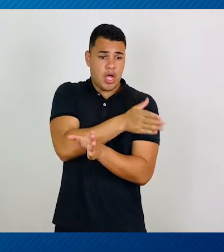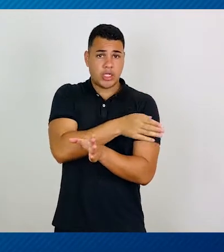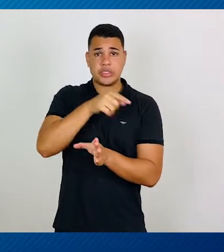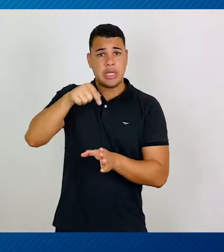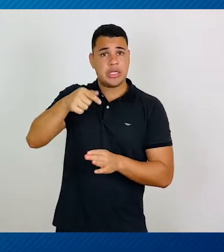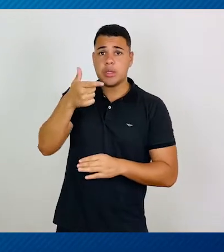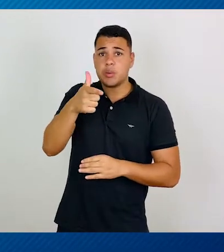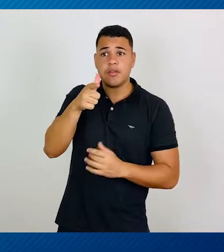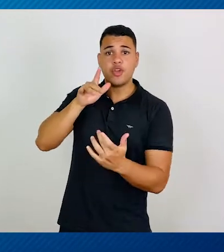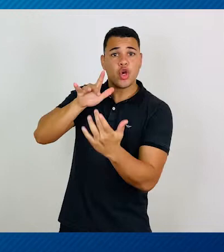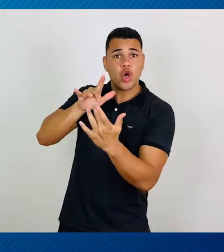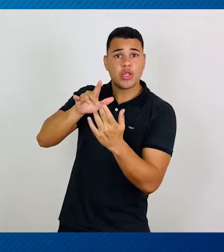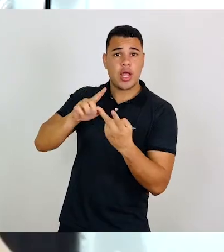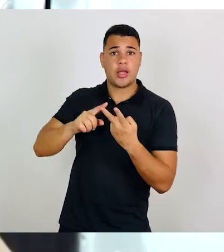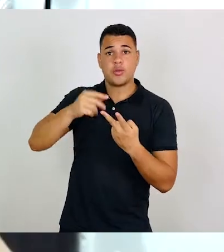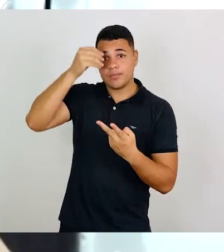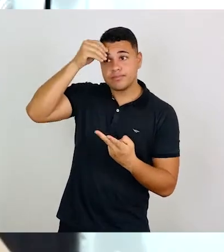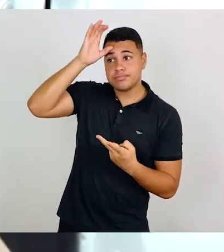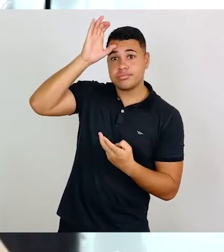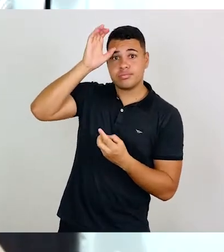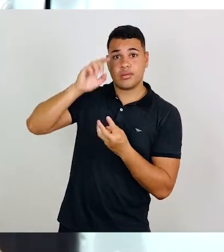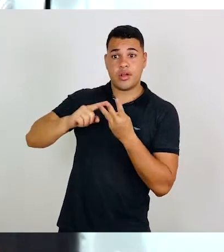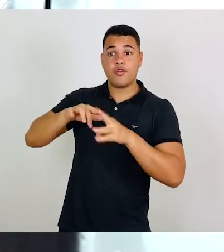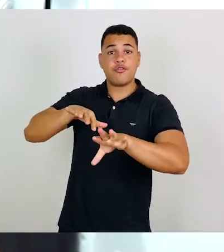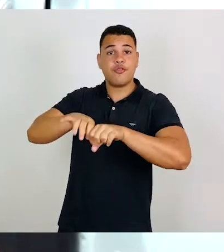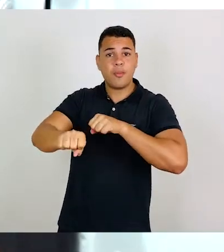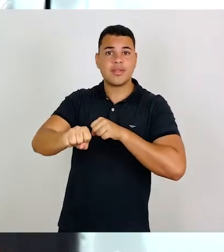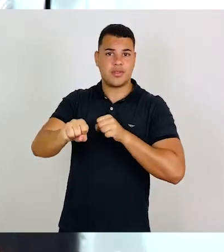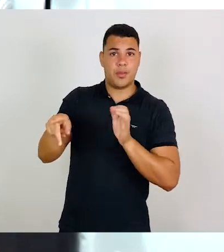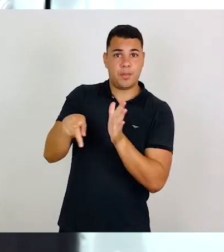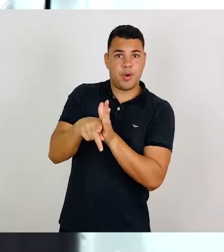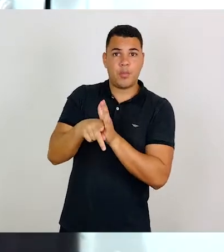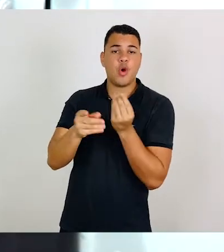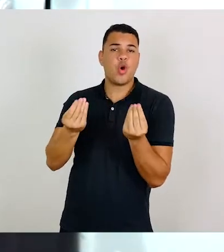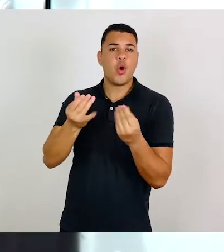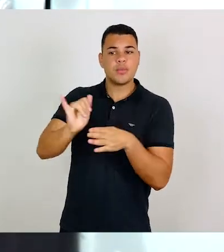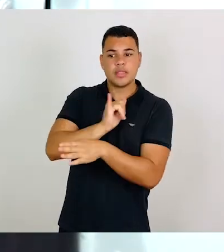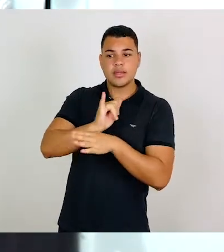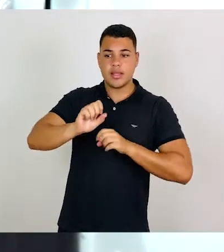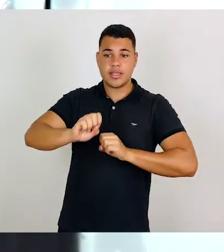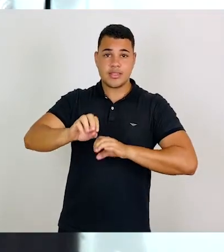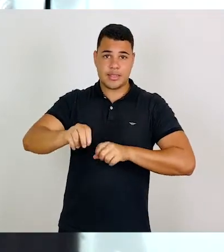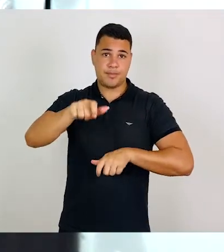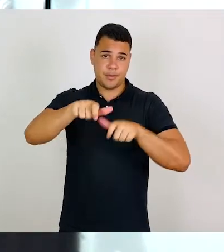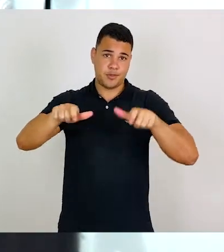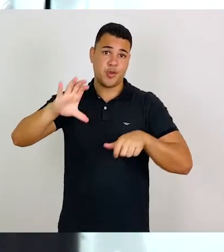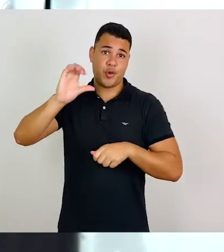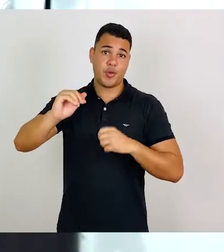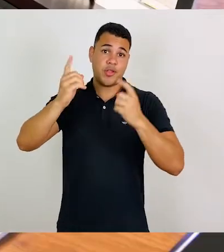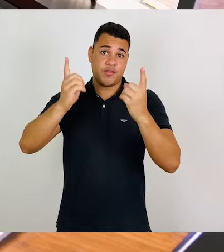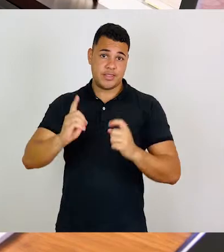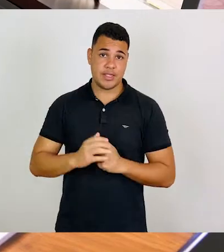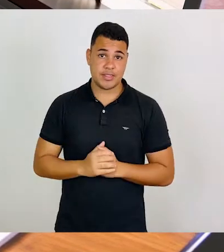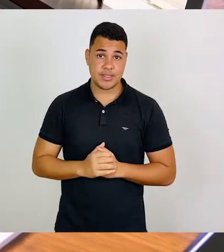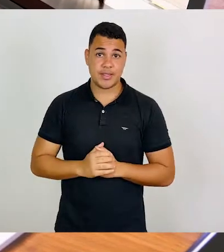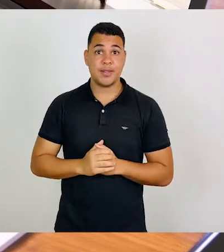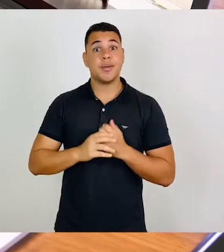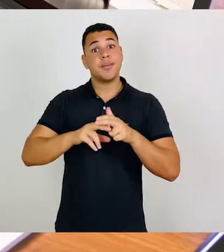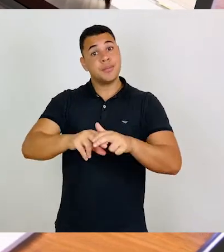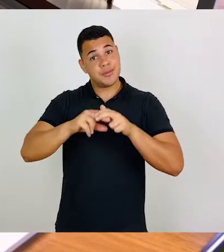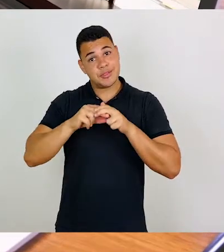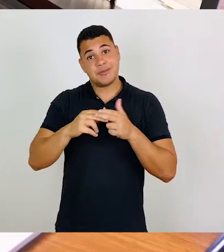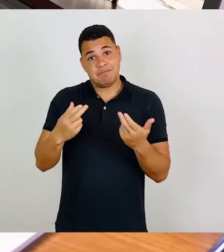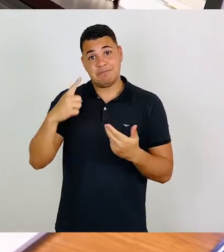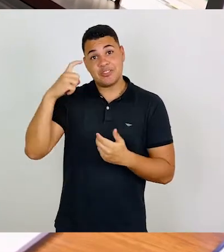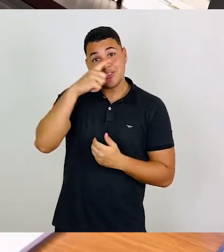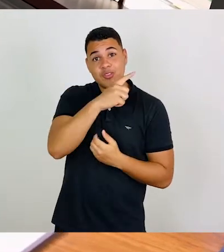deficiência dentro de sala de aula, no ensino presencial, quem dirá no modo remoto? Então, o professor ele